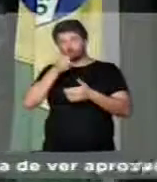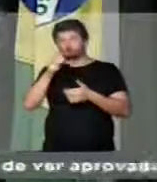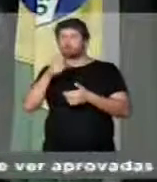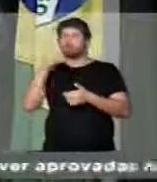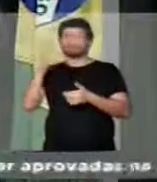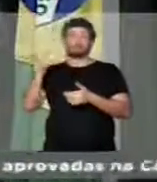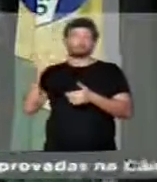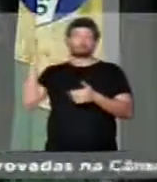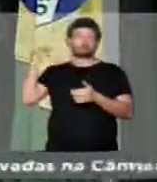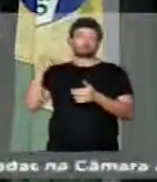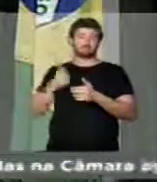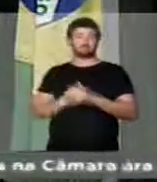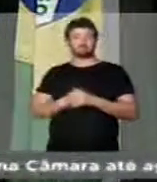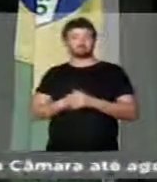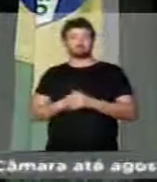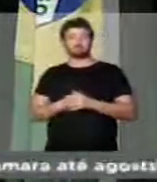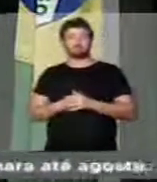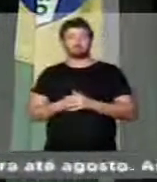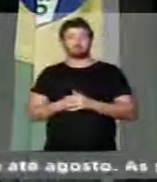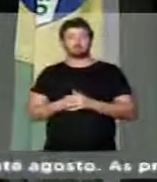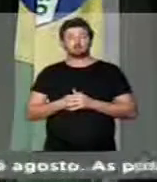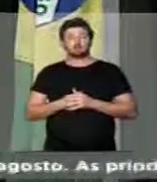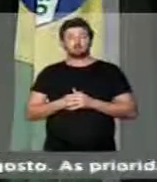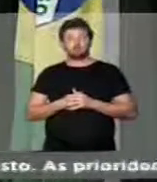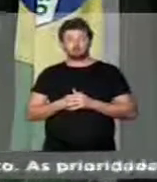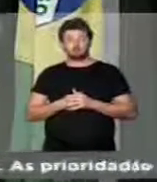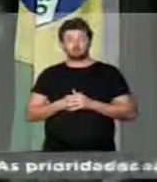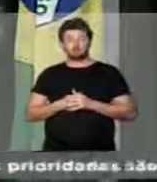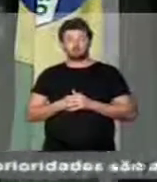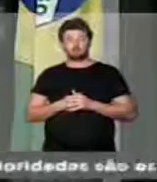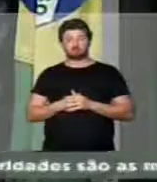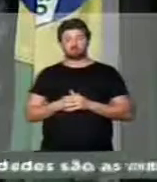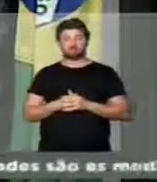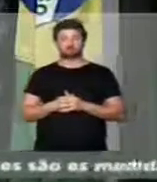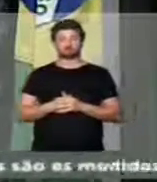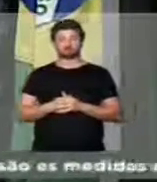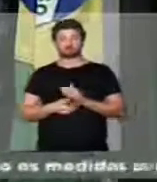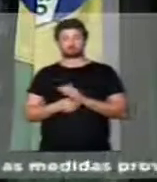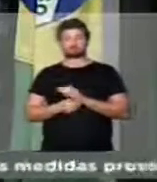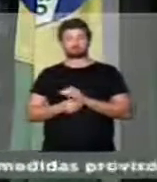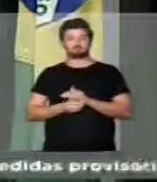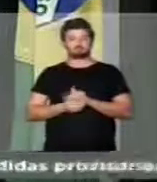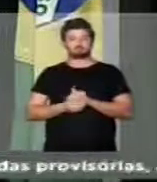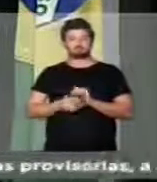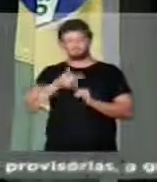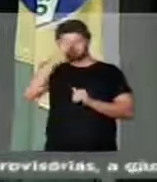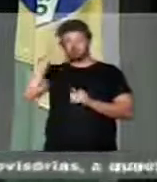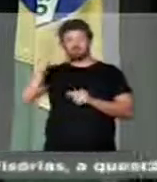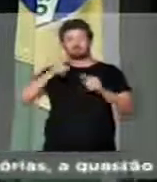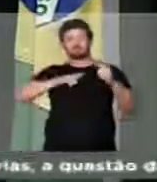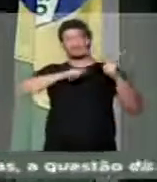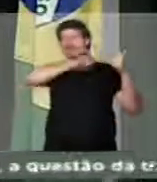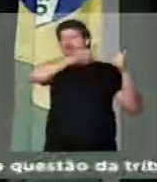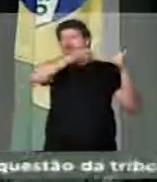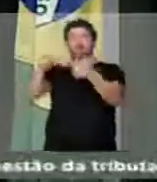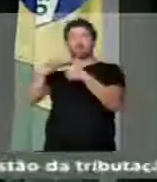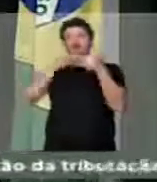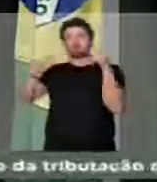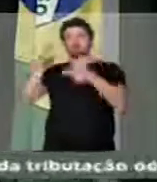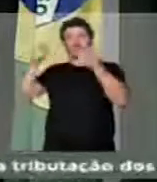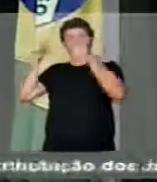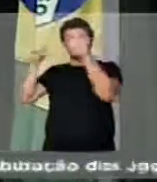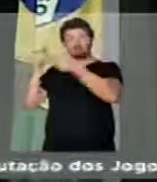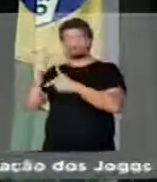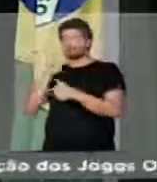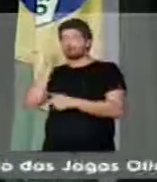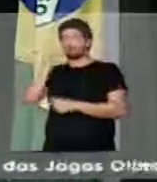haviam feito em seus jornais. Bastou isso para que militantes mercenários investissem contra este consultor,